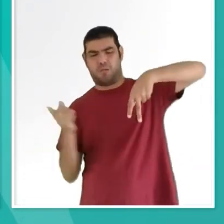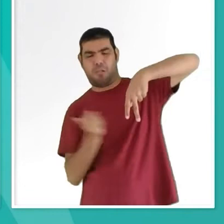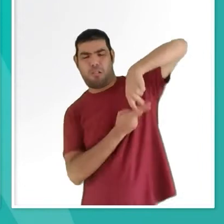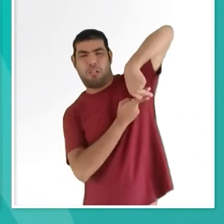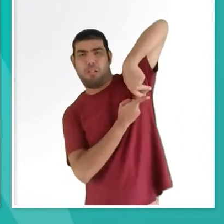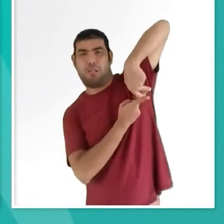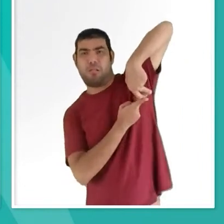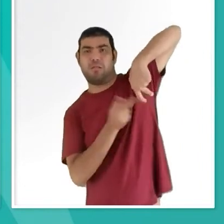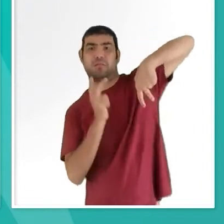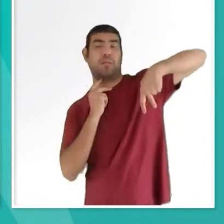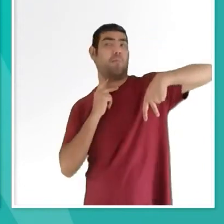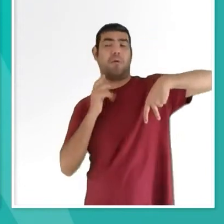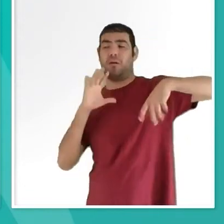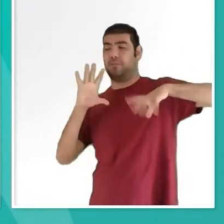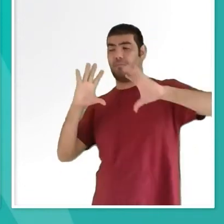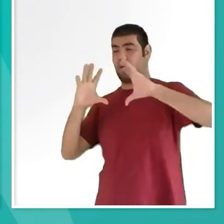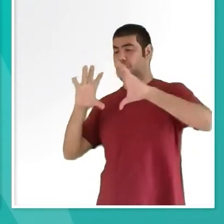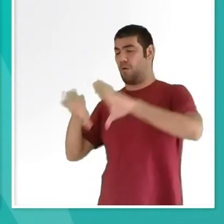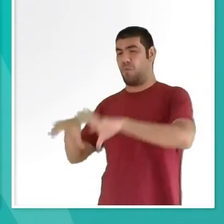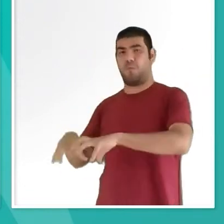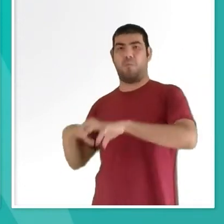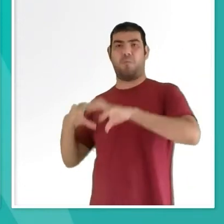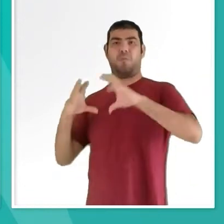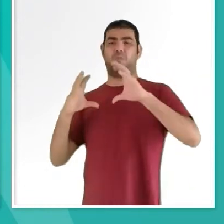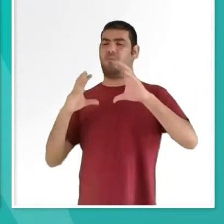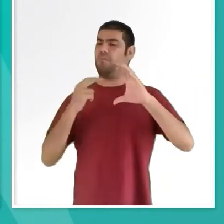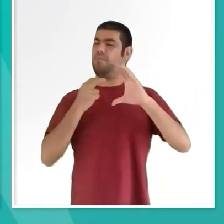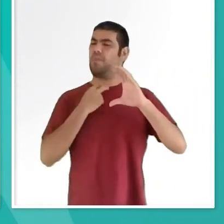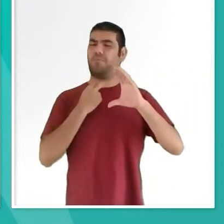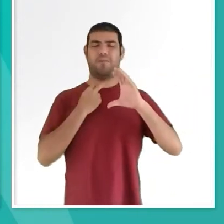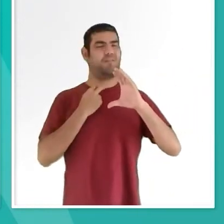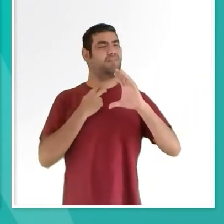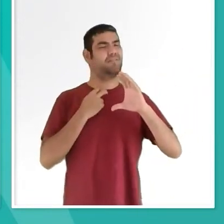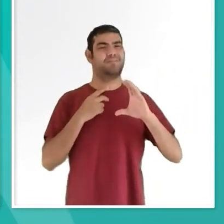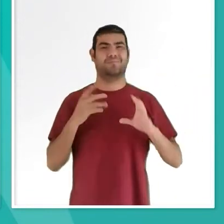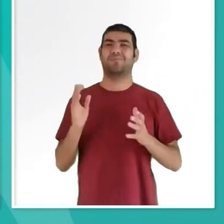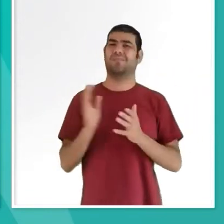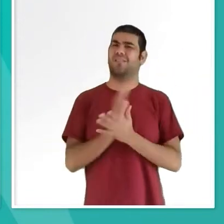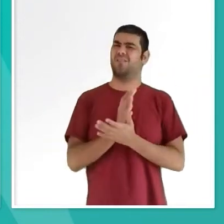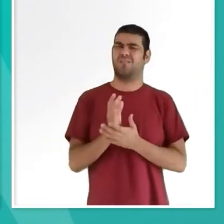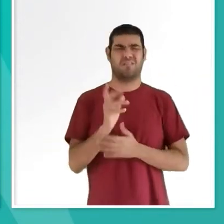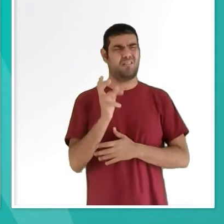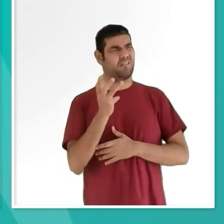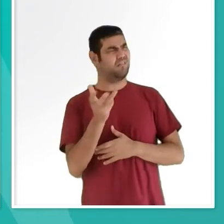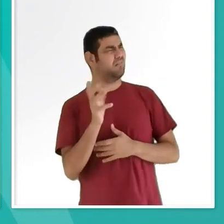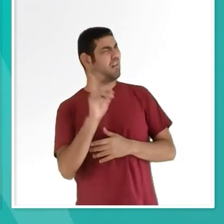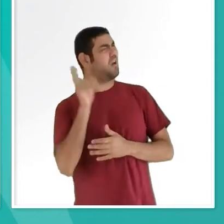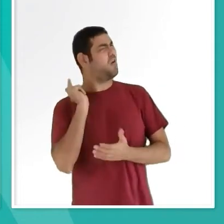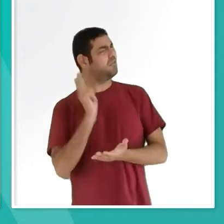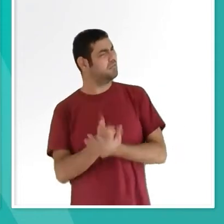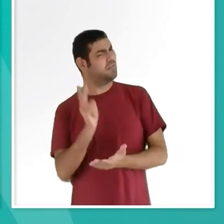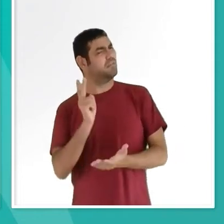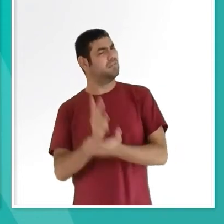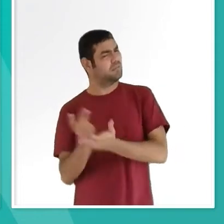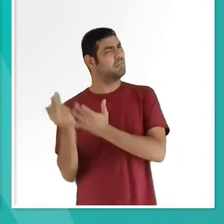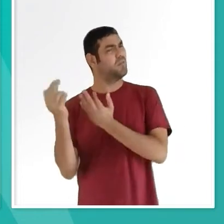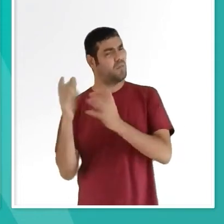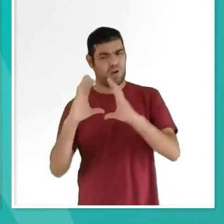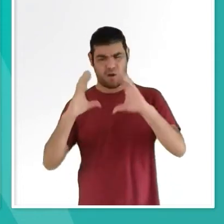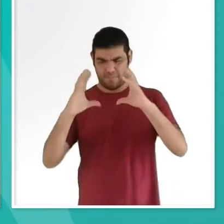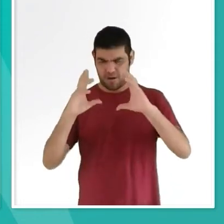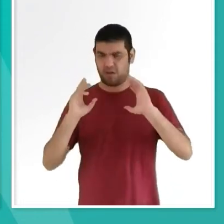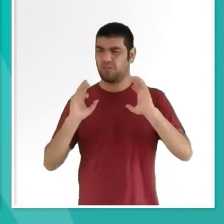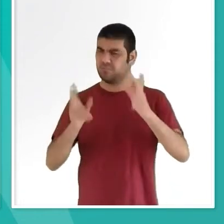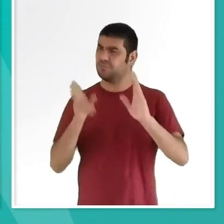mãos. Aí começou a ter uma certa divergência. Haviam alguns que queriam que fosse continuado a jogar com as mãos, né? Pegar com as mãos e sair